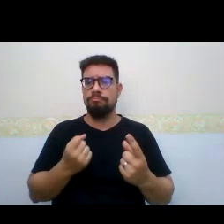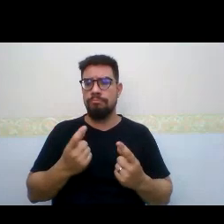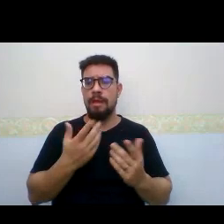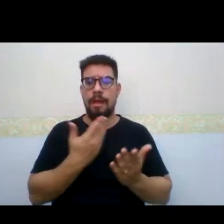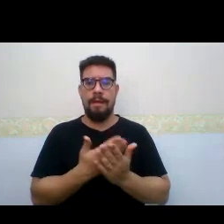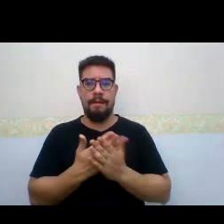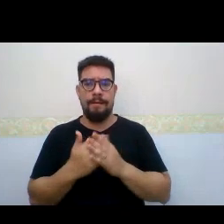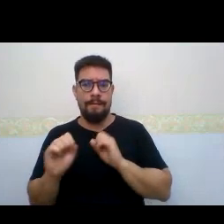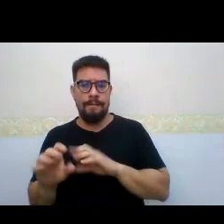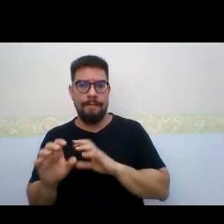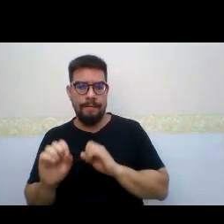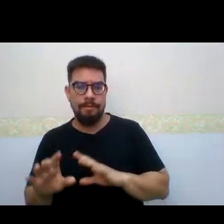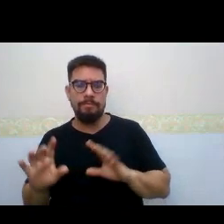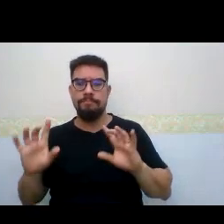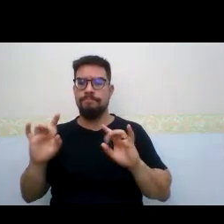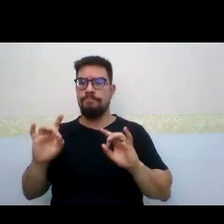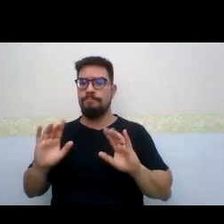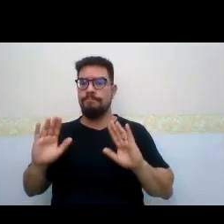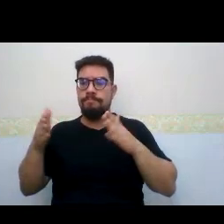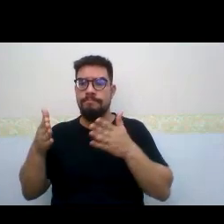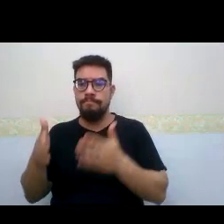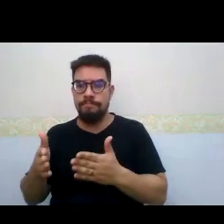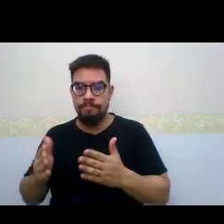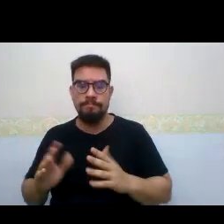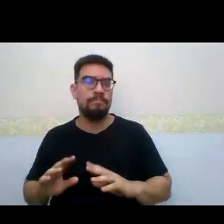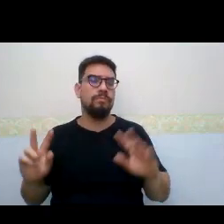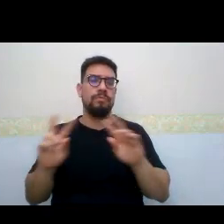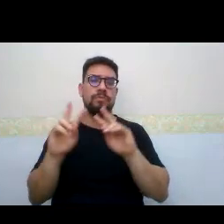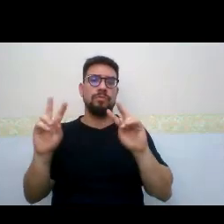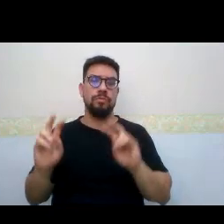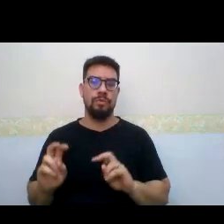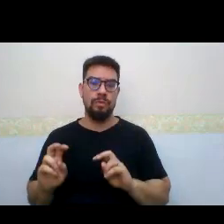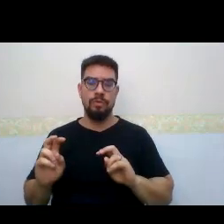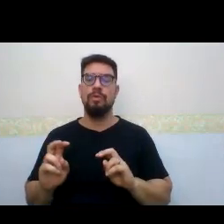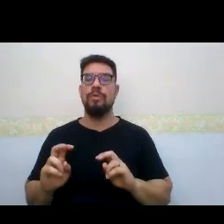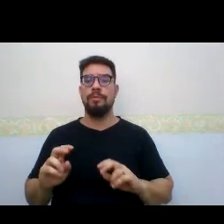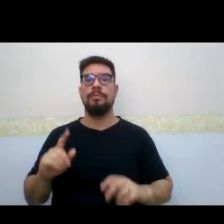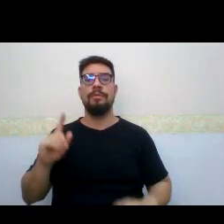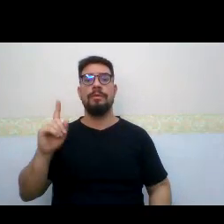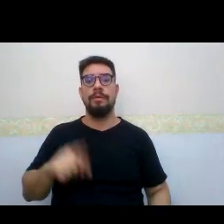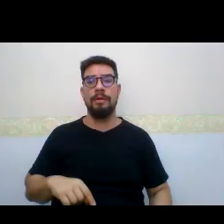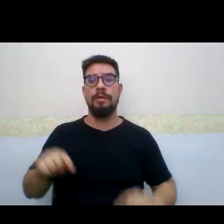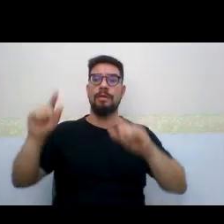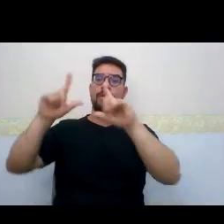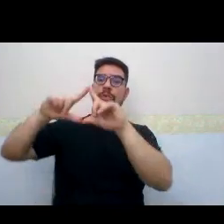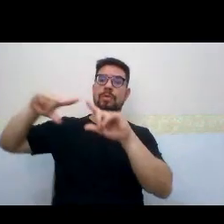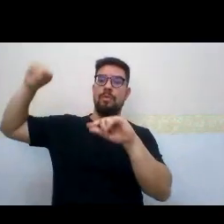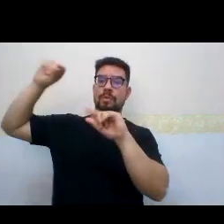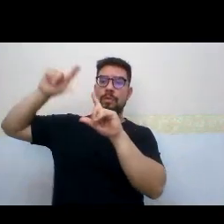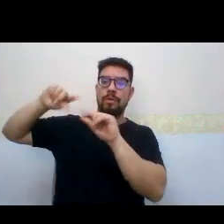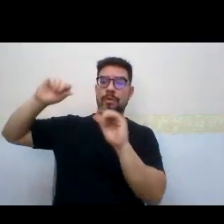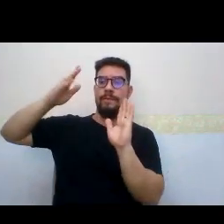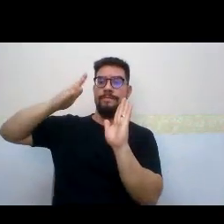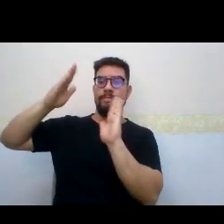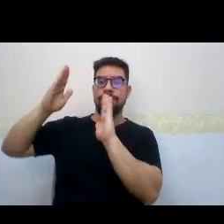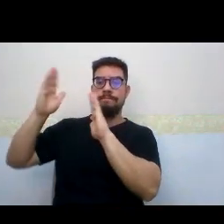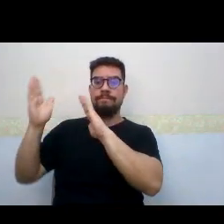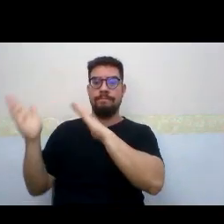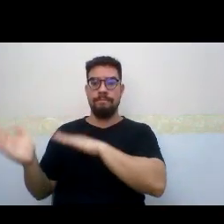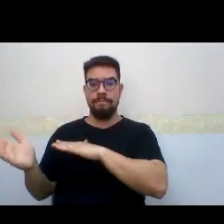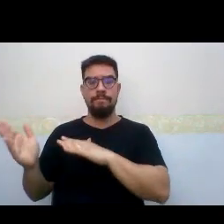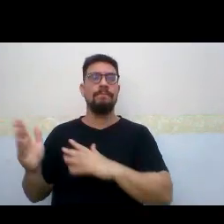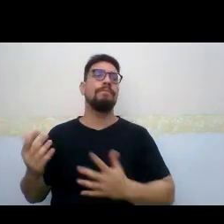fazer uma aula específica a respeito das fases da Lua? Vamos lá. Eu